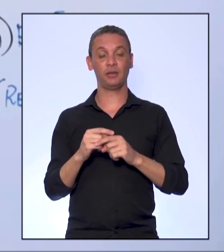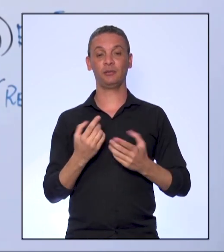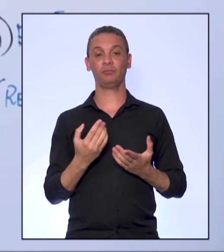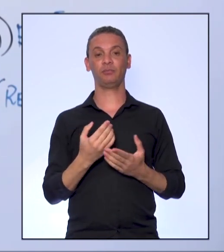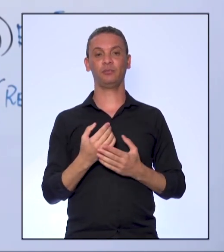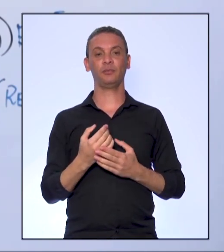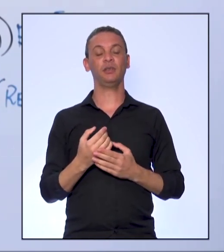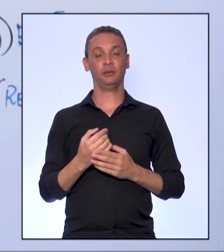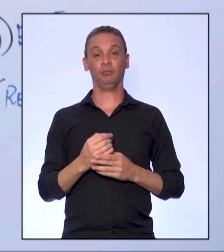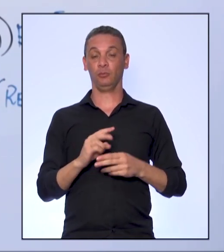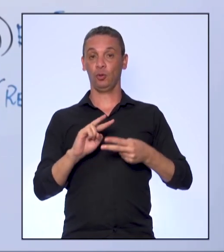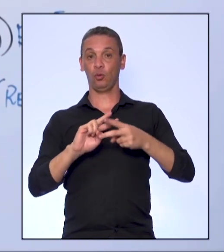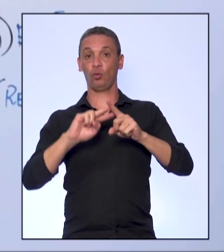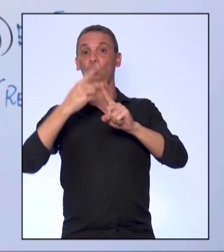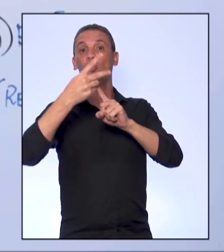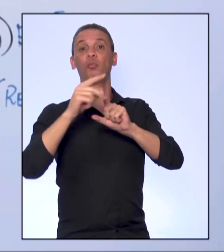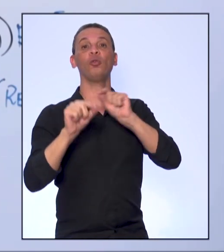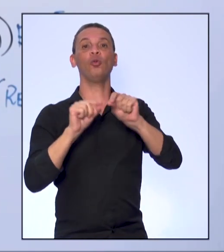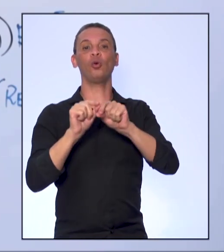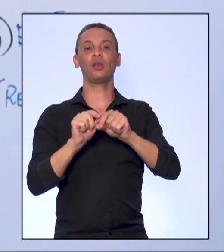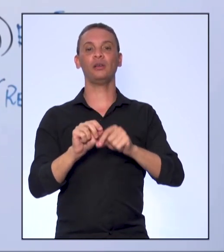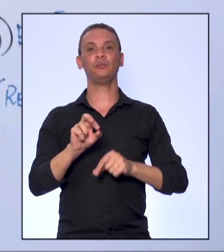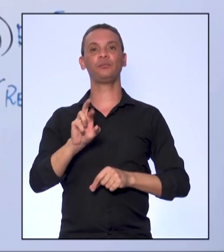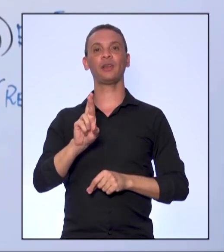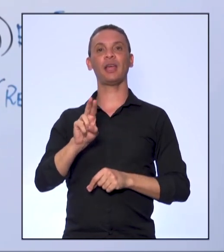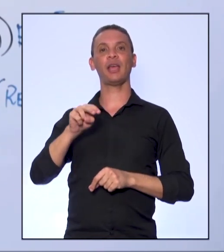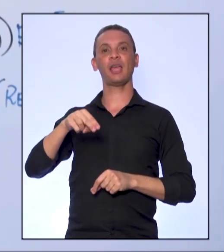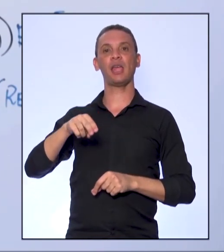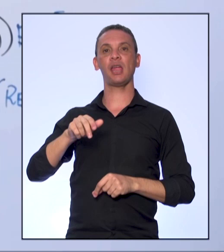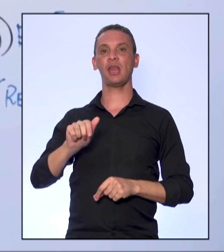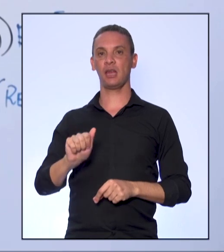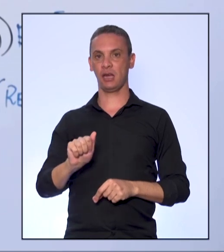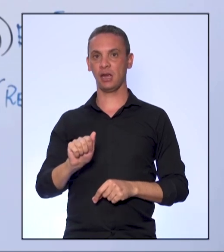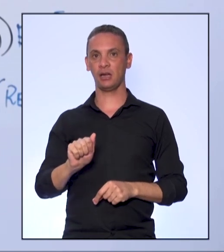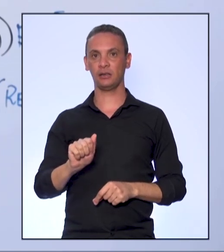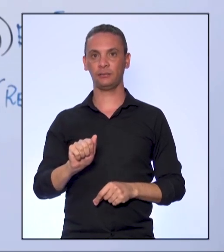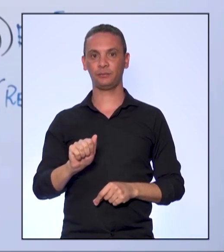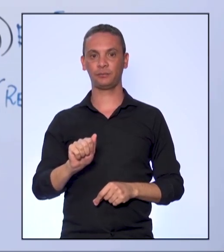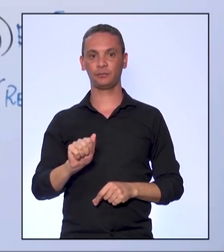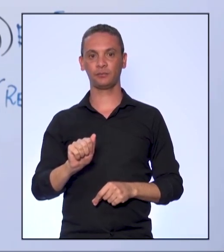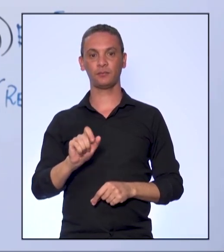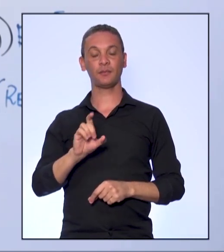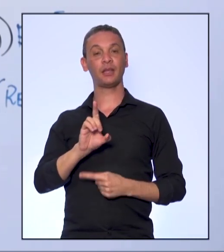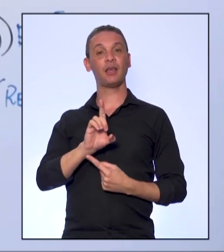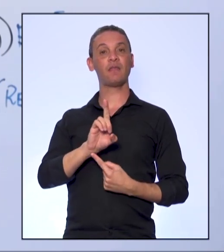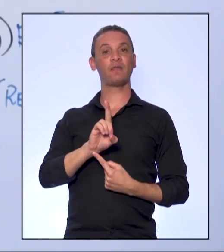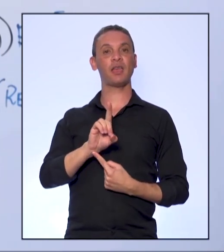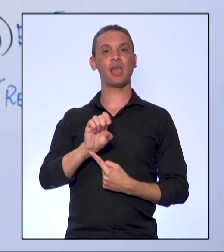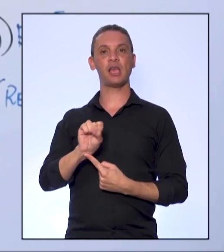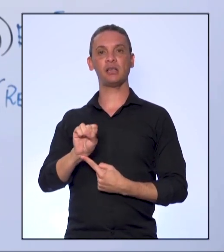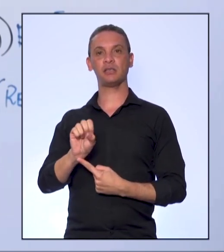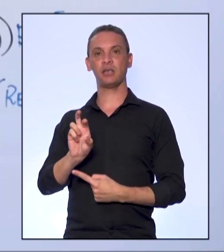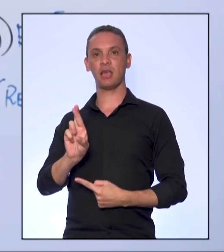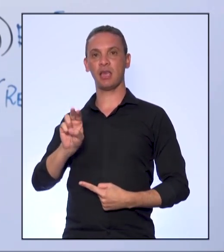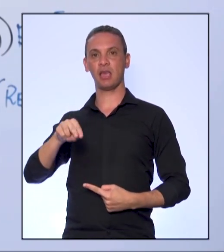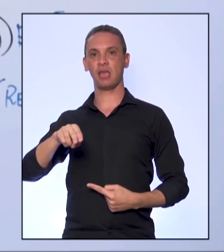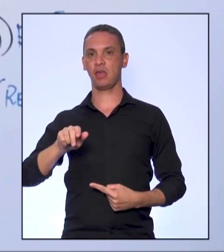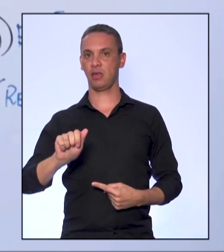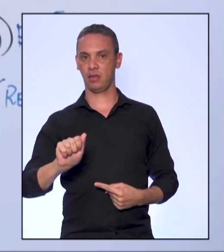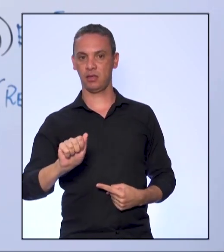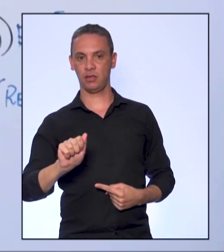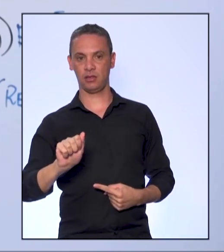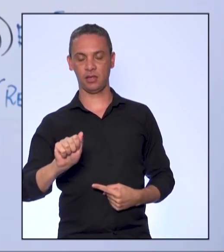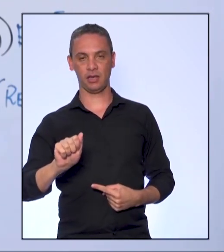dupla? Sim. Então, tem aqui o RNA... Bora colocar aqui DS. RNA